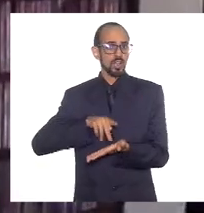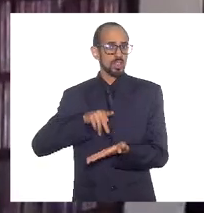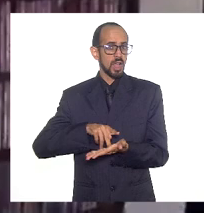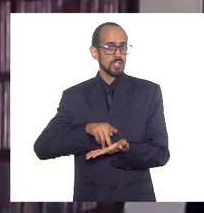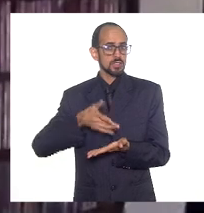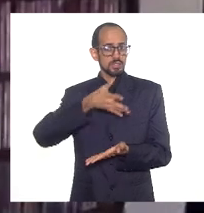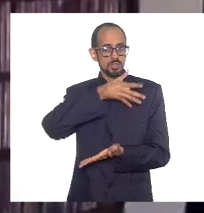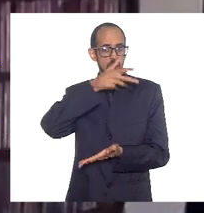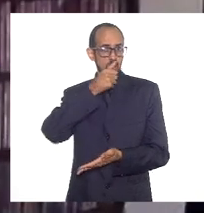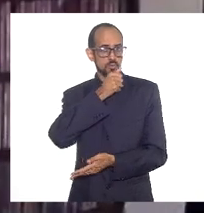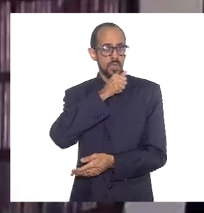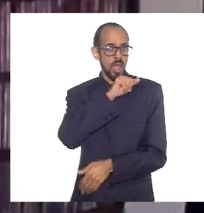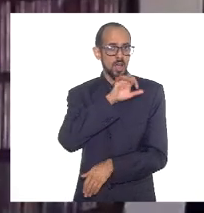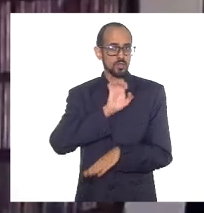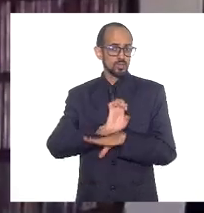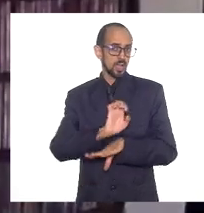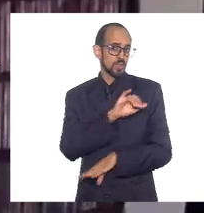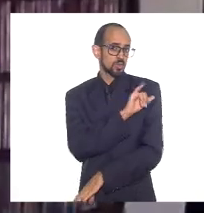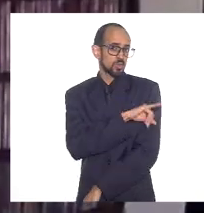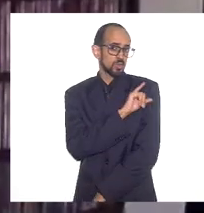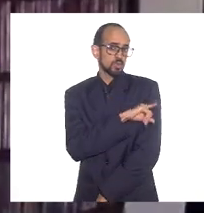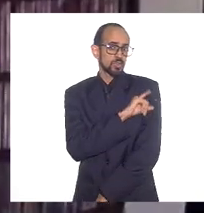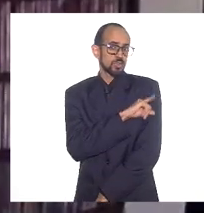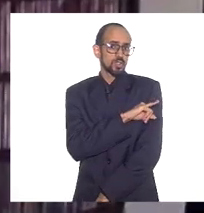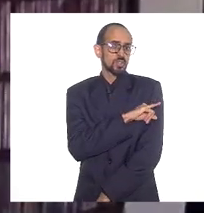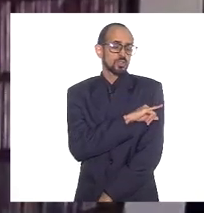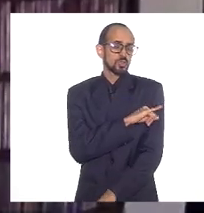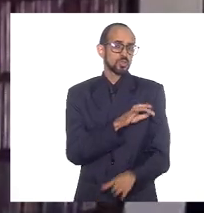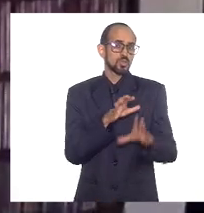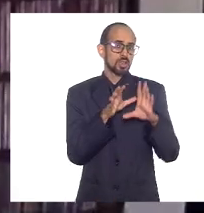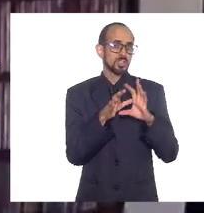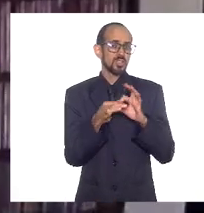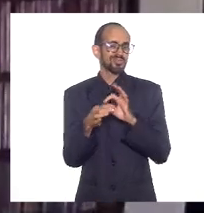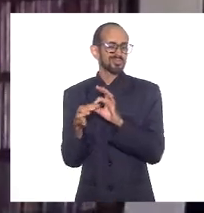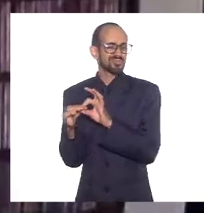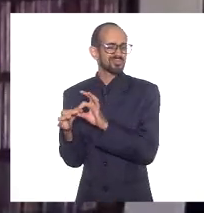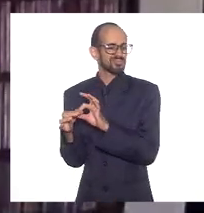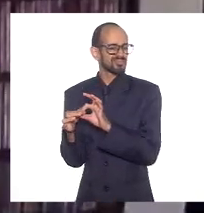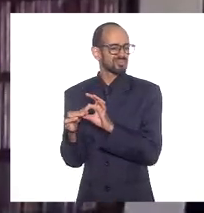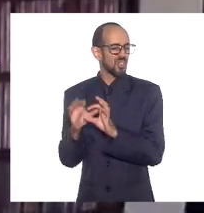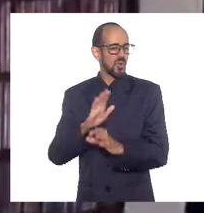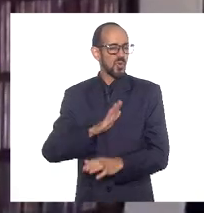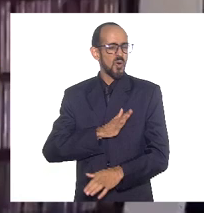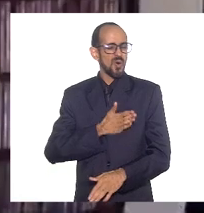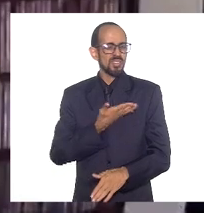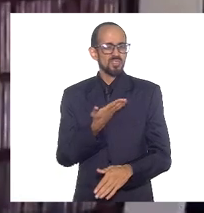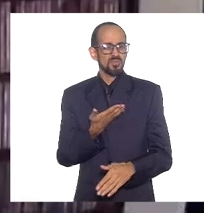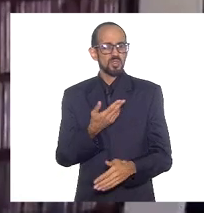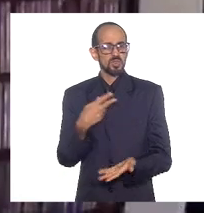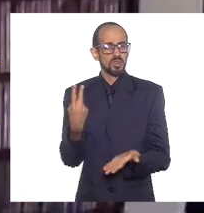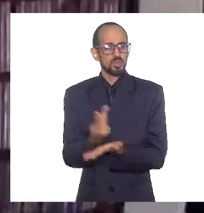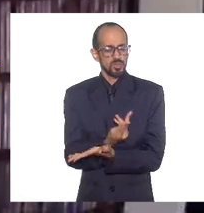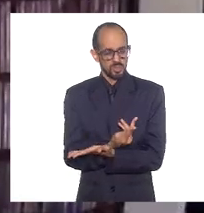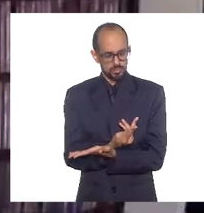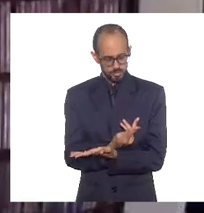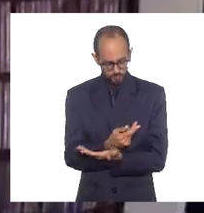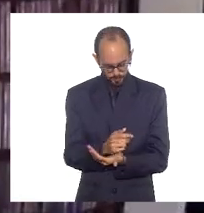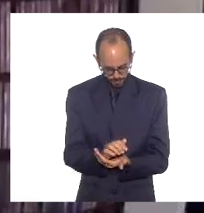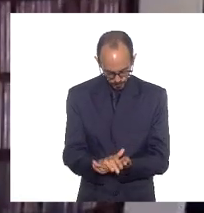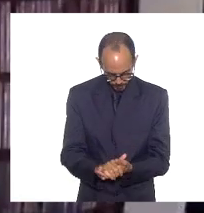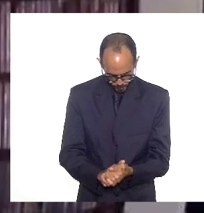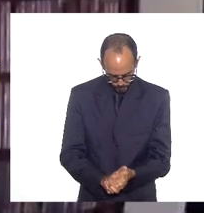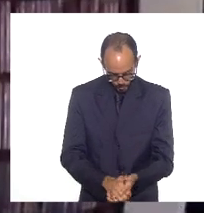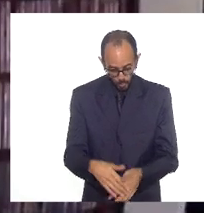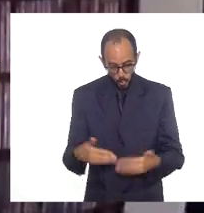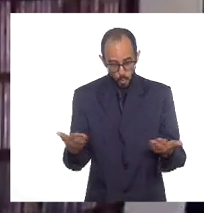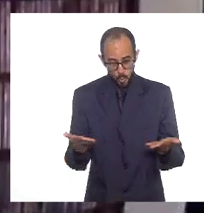Estado do Rio de Janeiro da situação de desastre total em que vive. E hoje